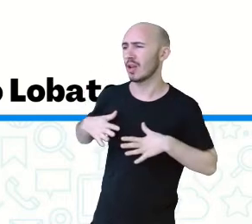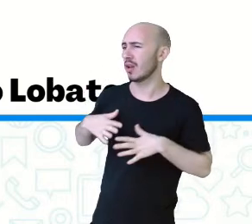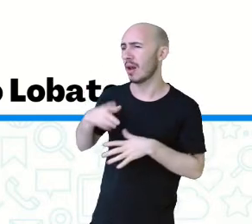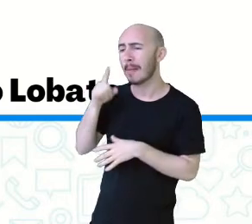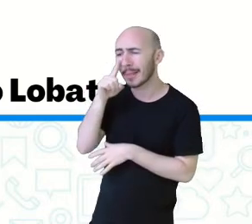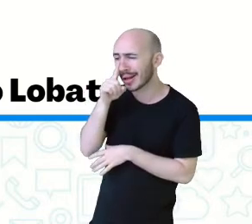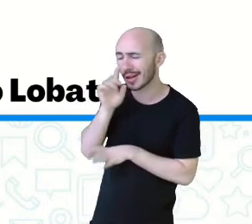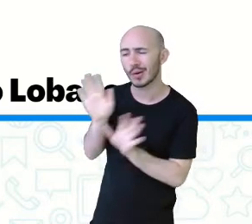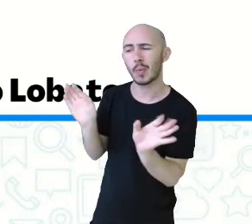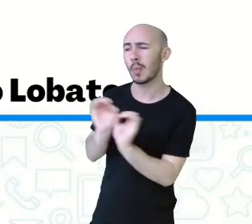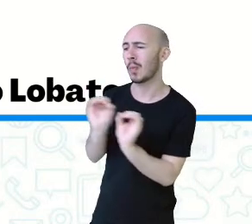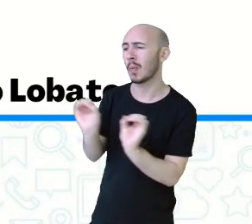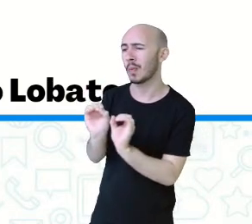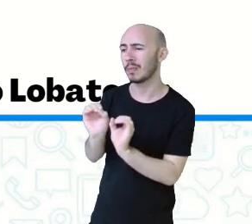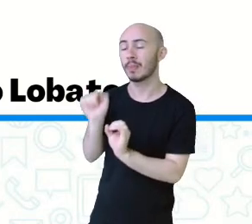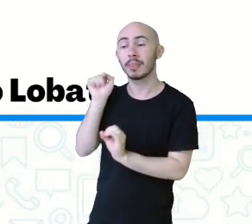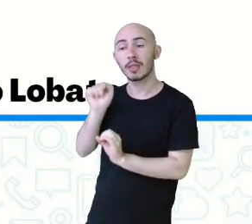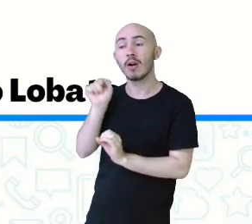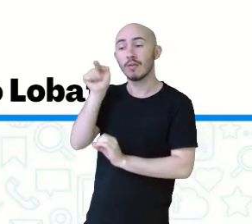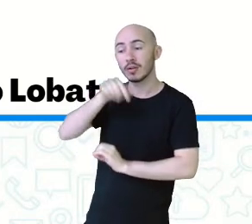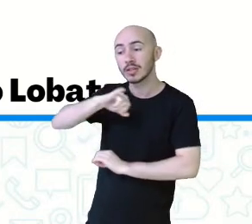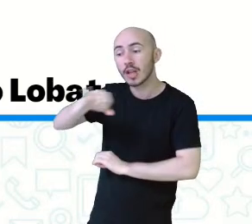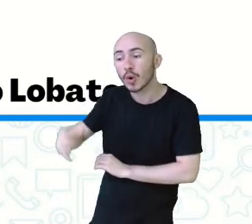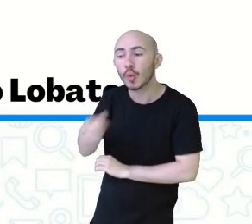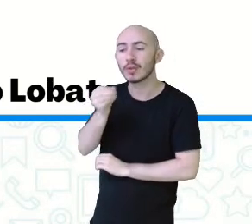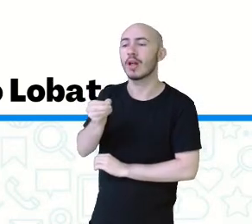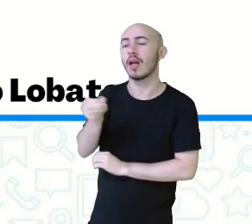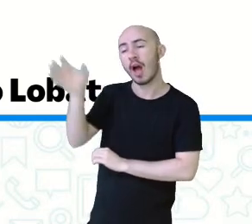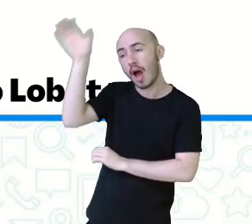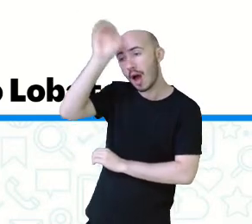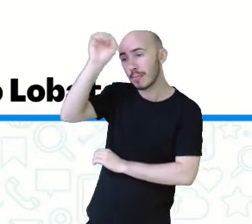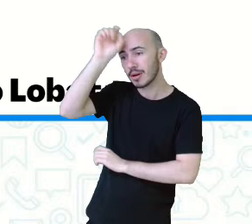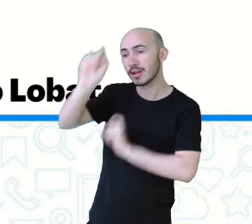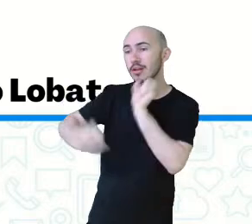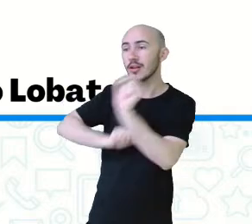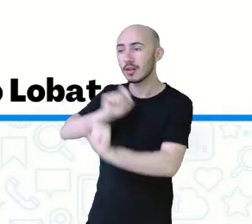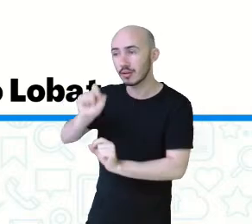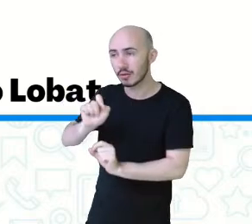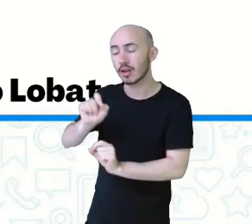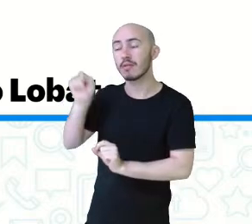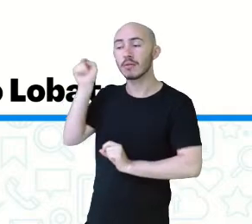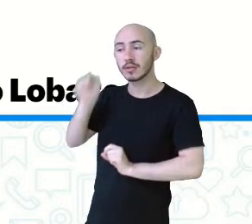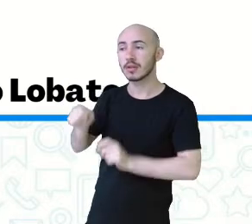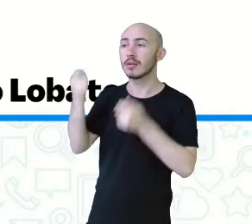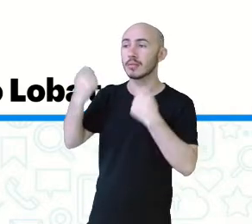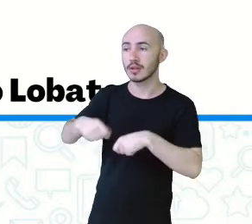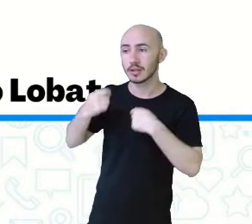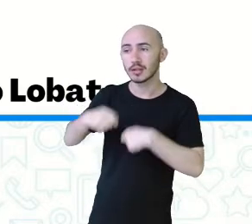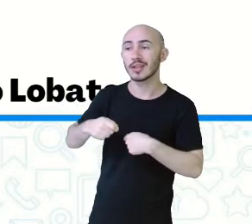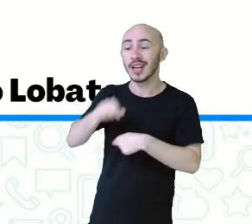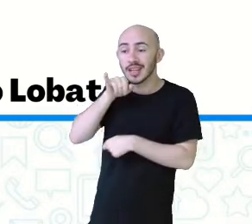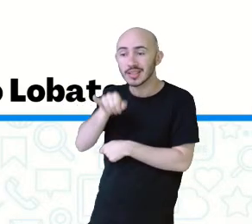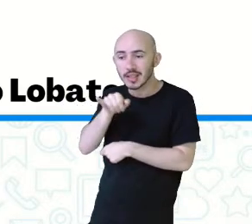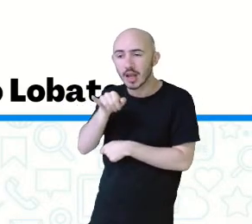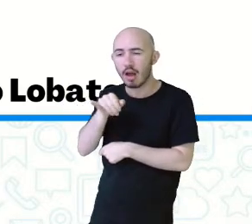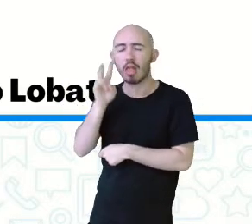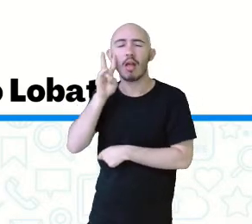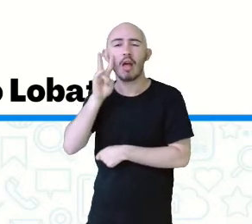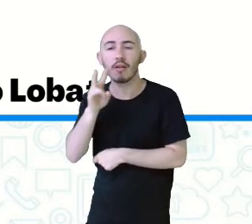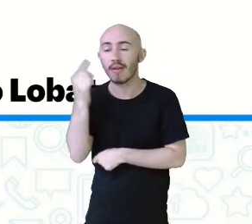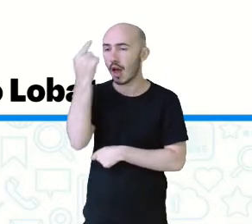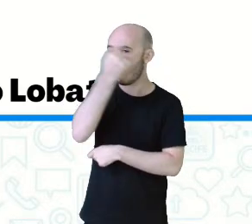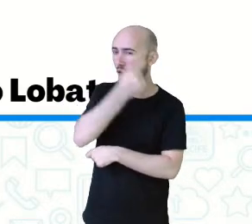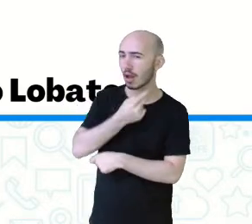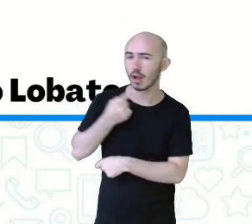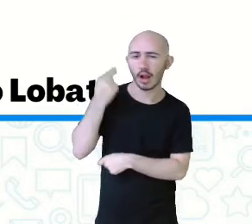aparências enganam. Aproveita, pois, a lição e fica sabendo que quem vê cara